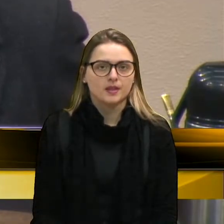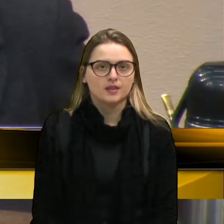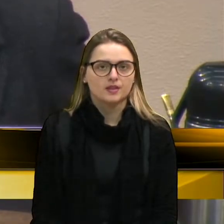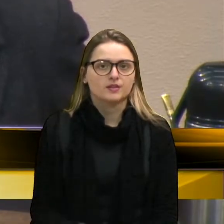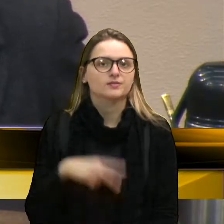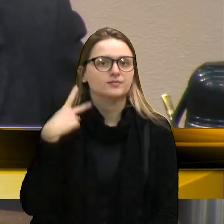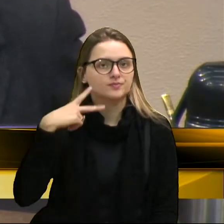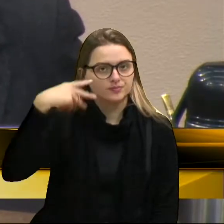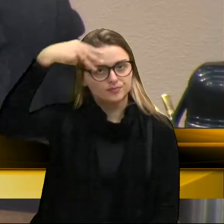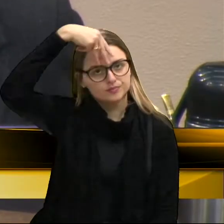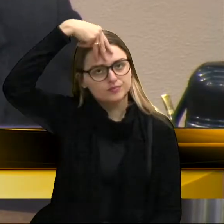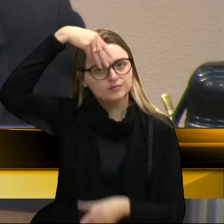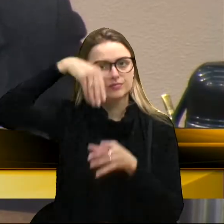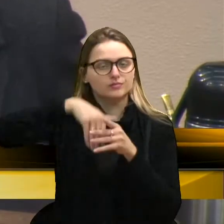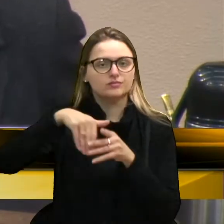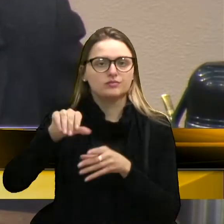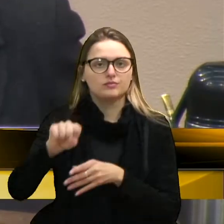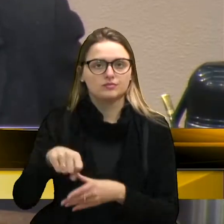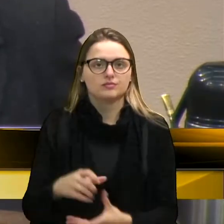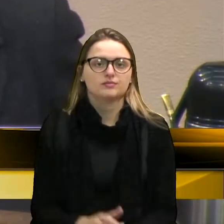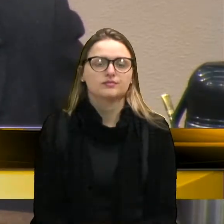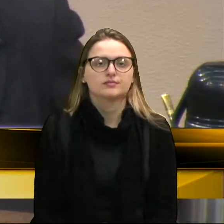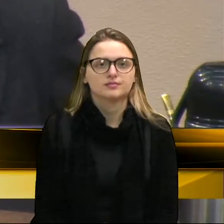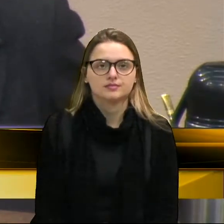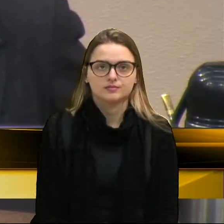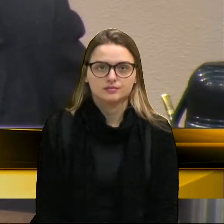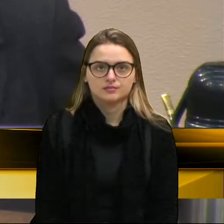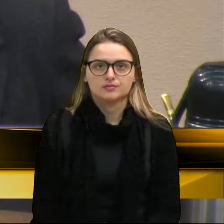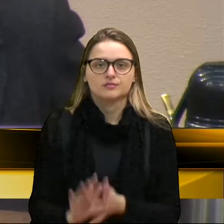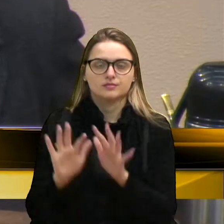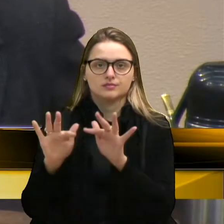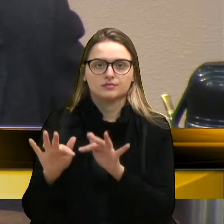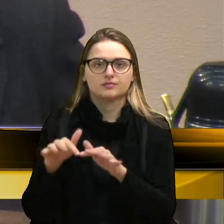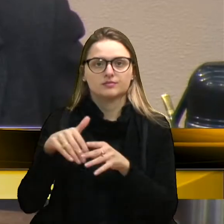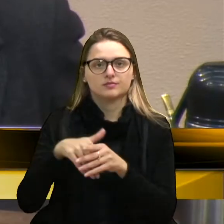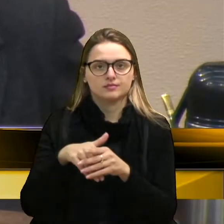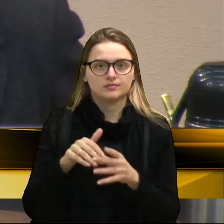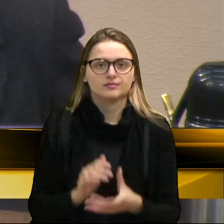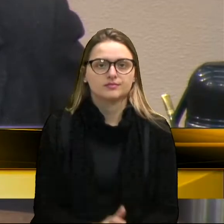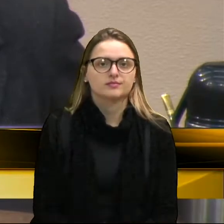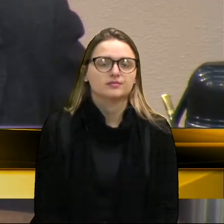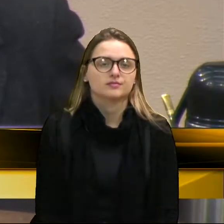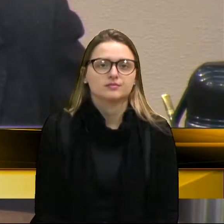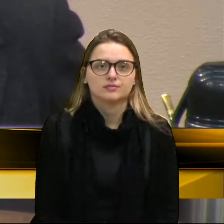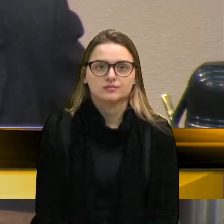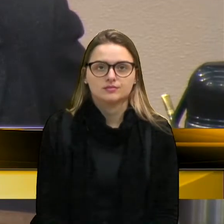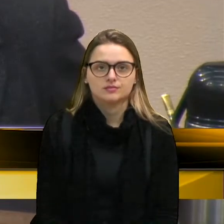Vereador Kiko Girardi vota favorável. Encerrada a votação.